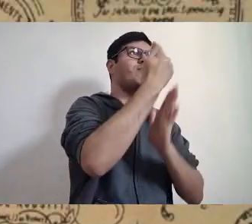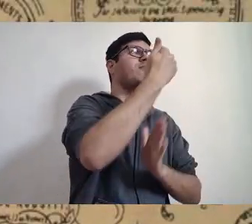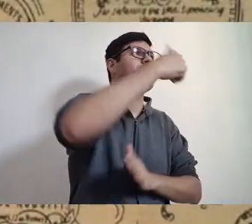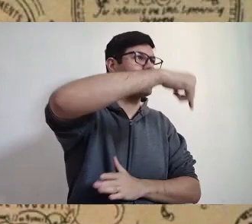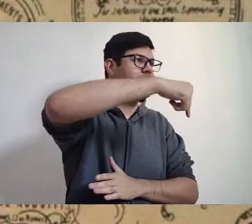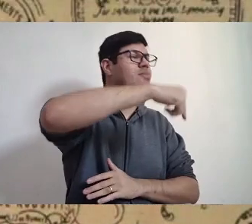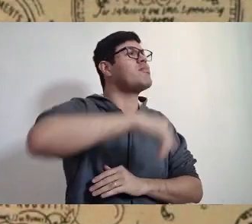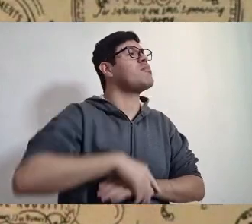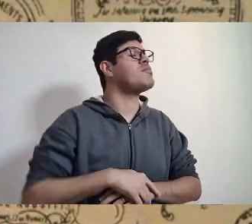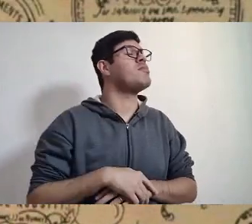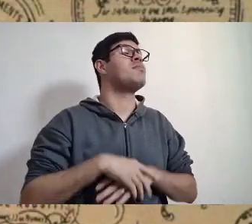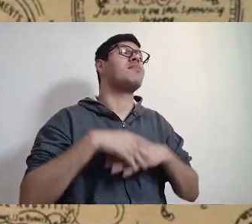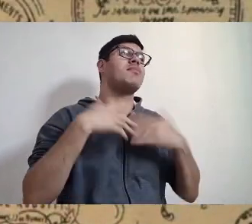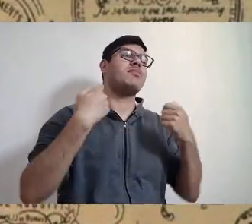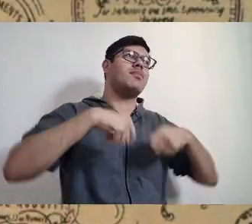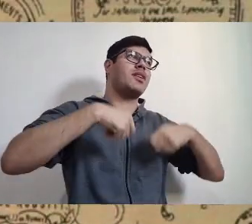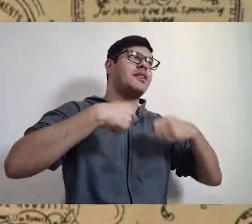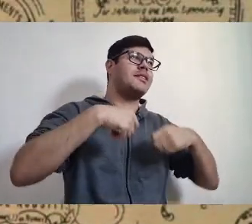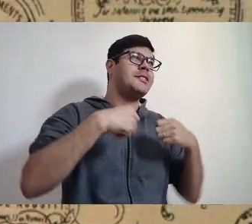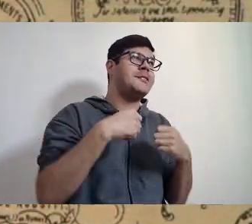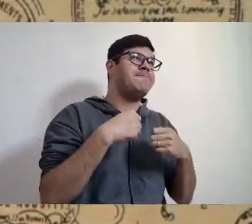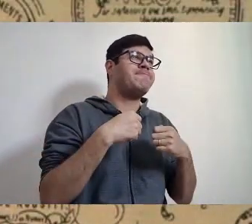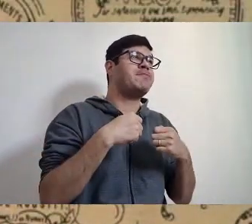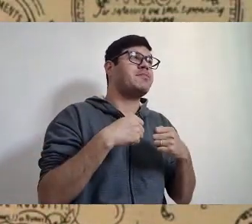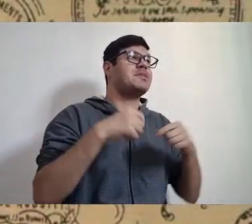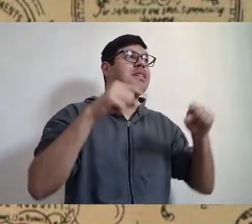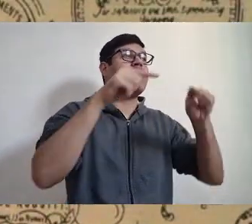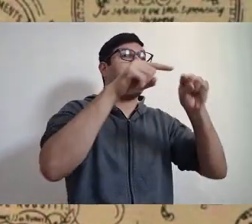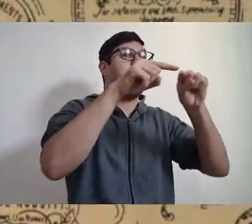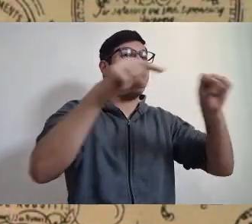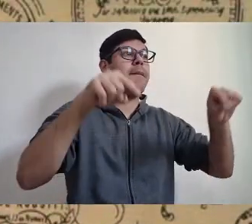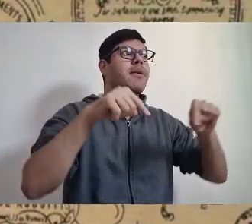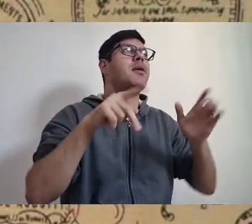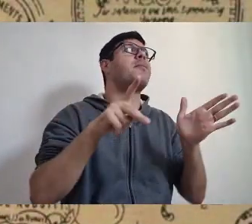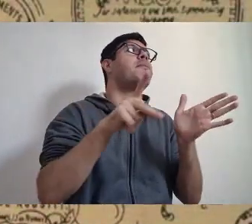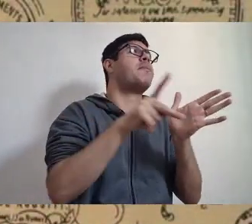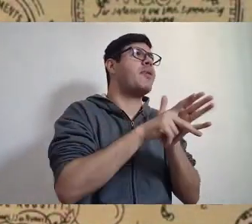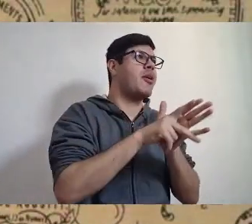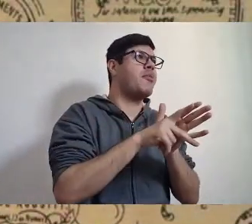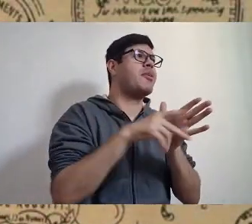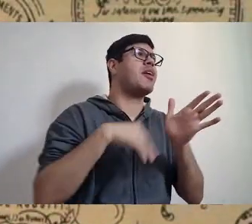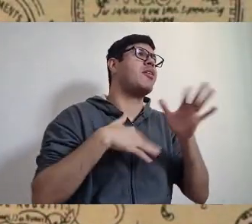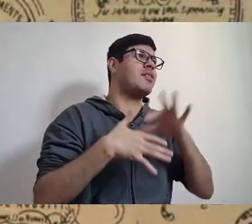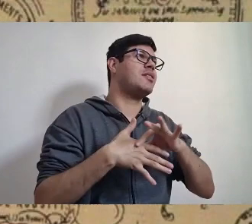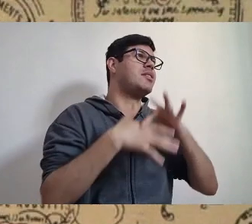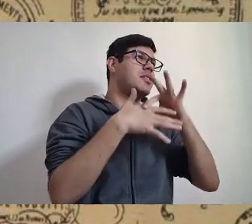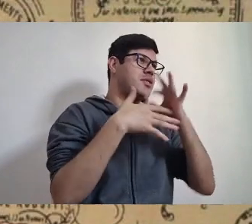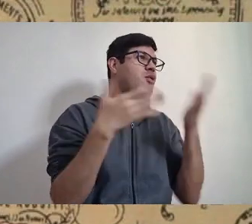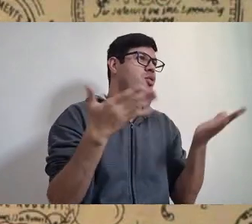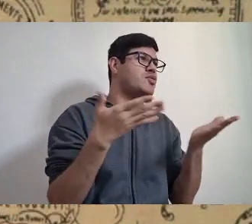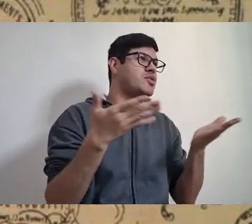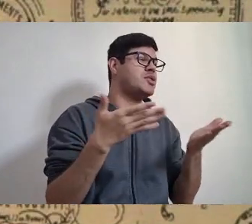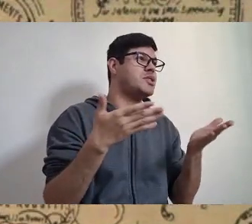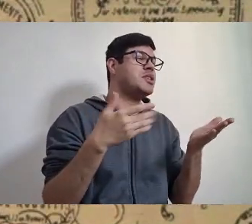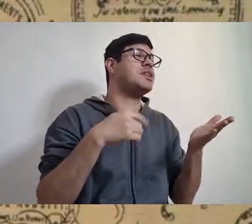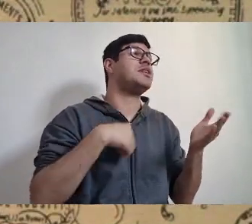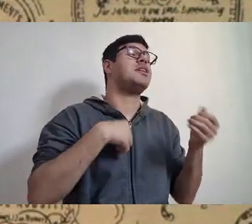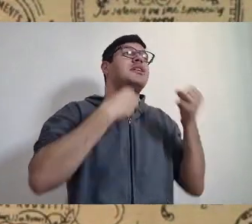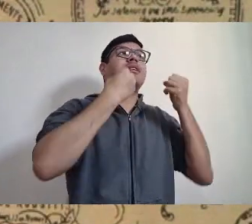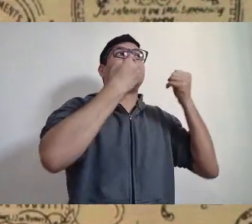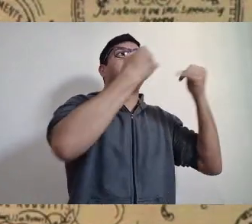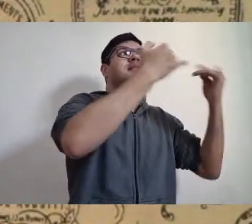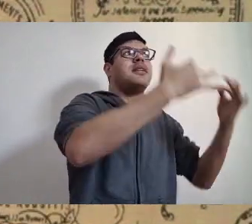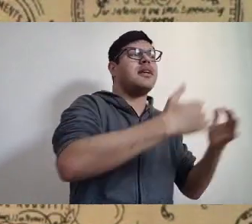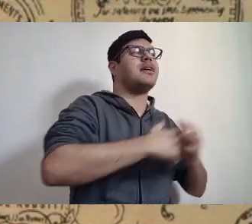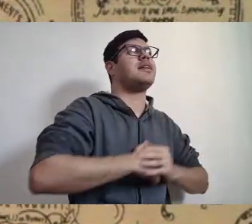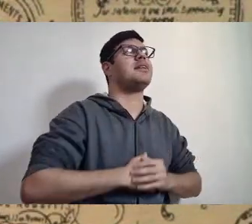projeto para aumentar o número de vereadores, ele parte da mesa da Câmara e hoje eu estou à frente da mesa como presidente. Então, é o que eu falei para você, é um tema